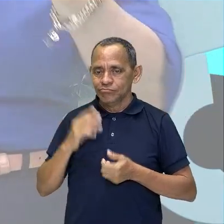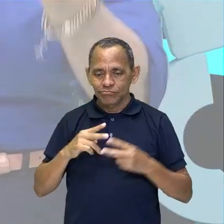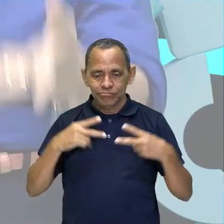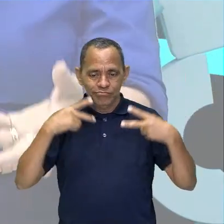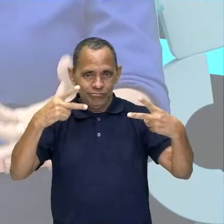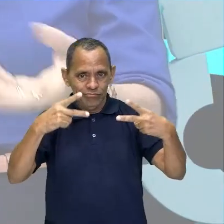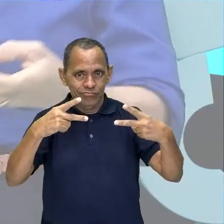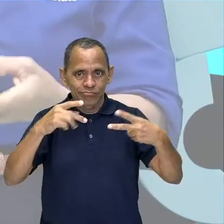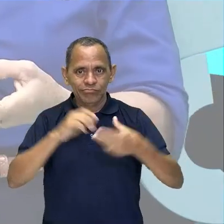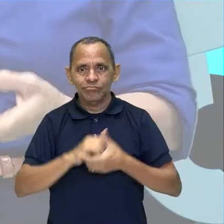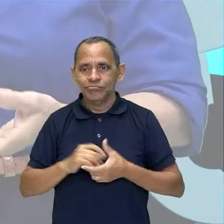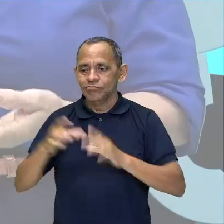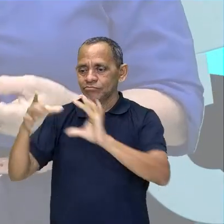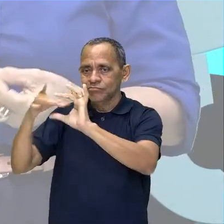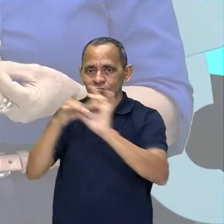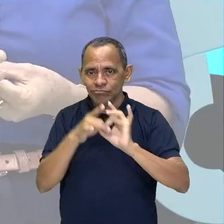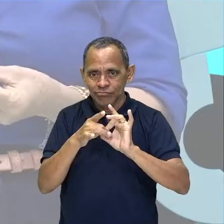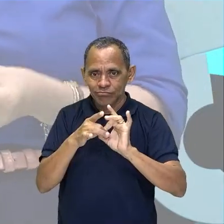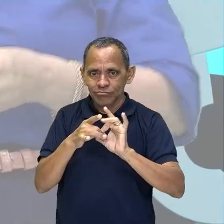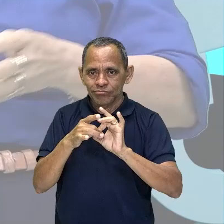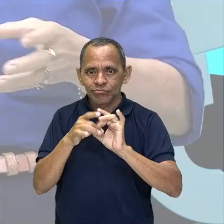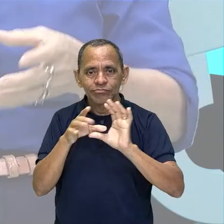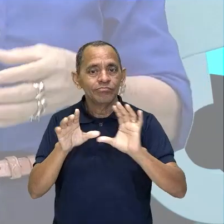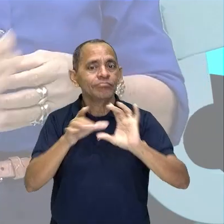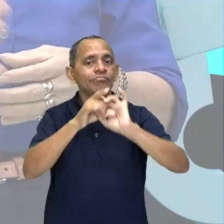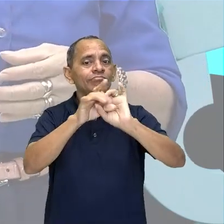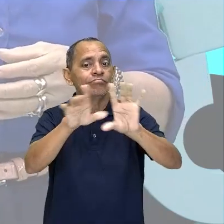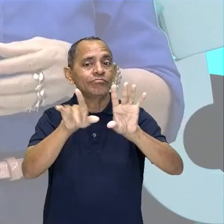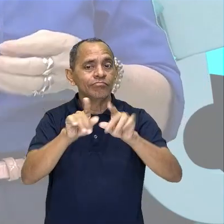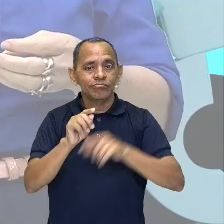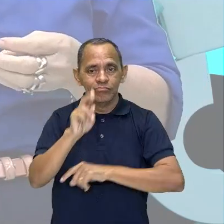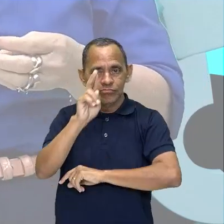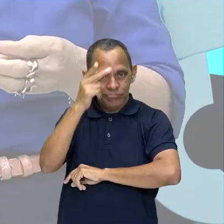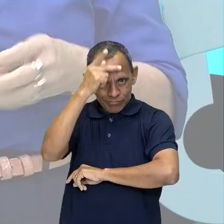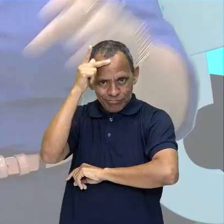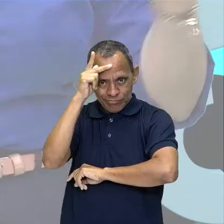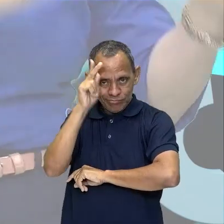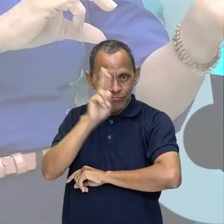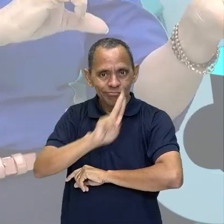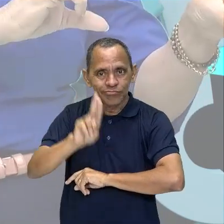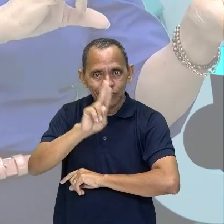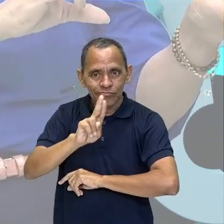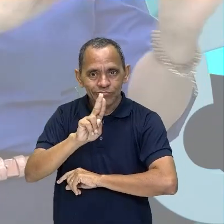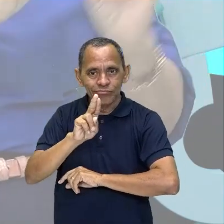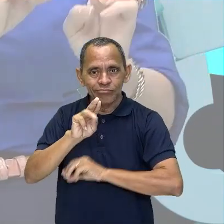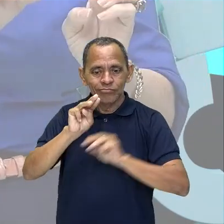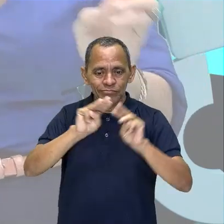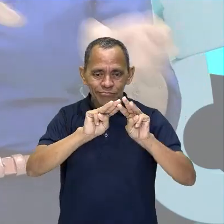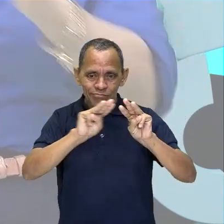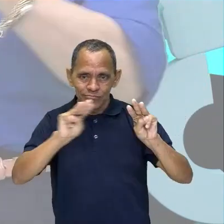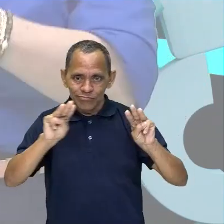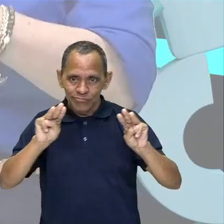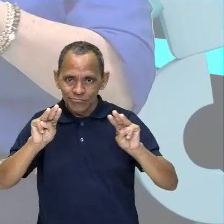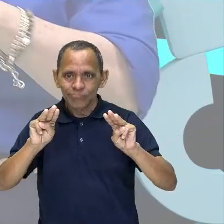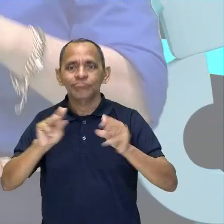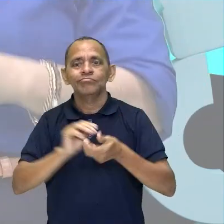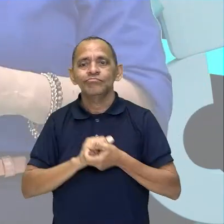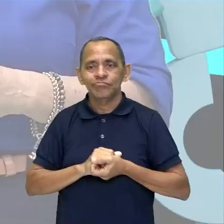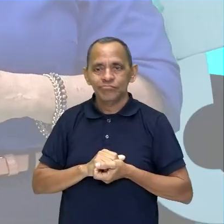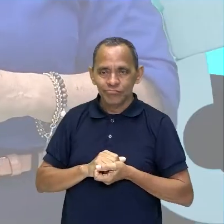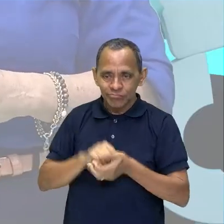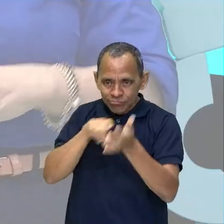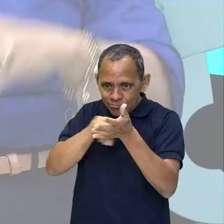vão permitir ao usuário navegar de um nó para